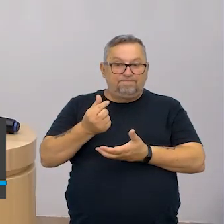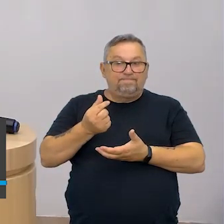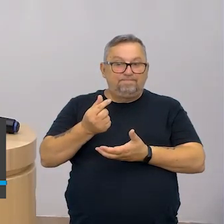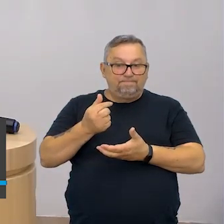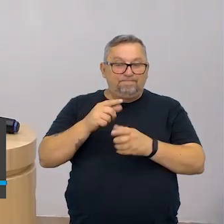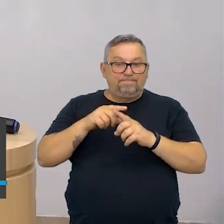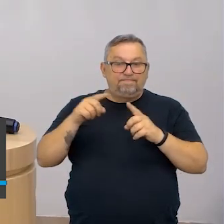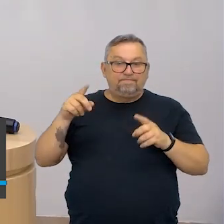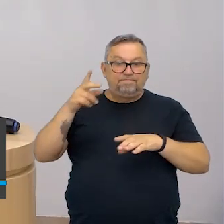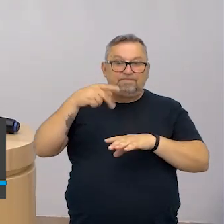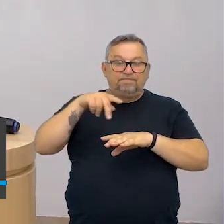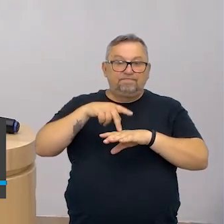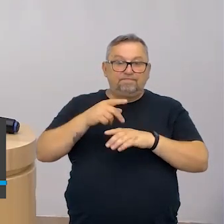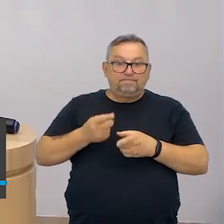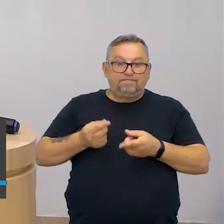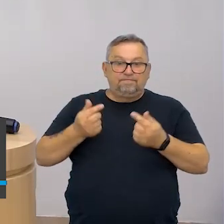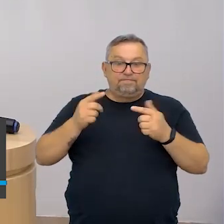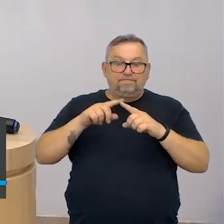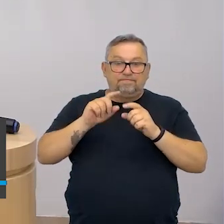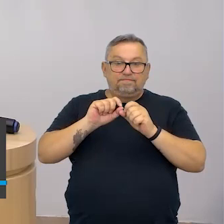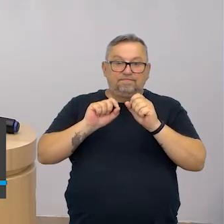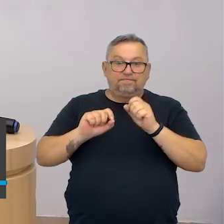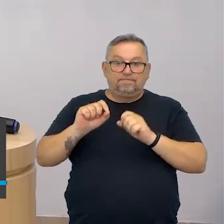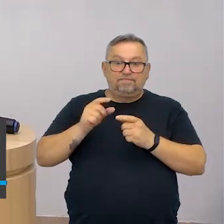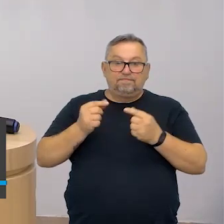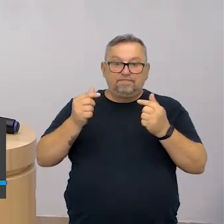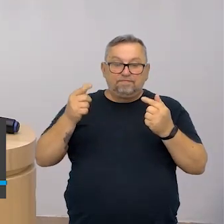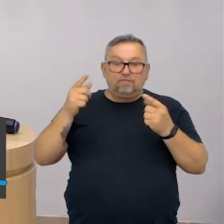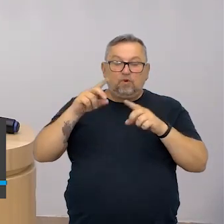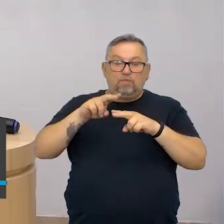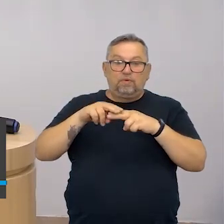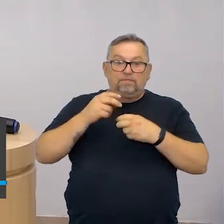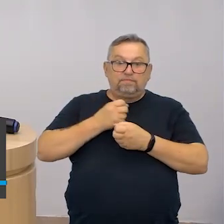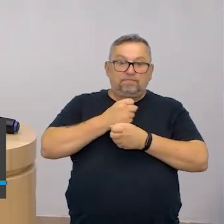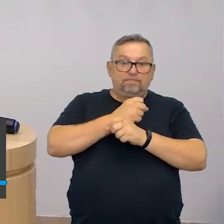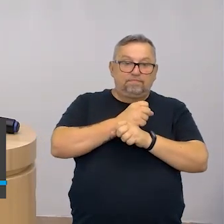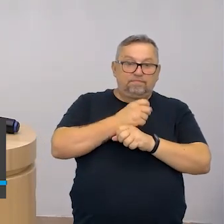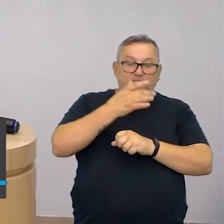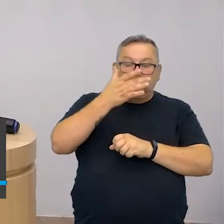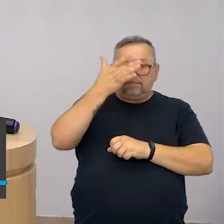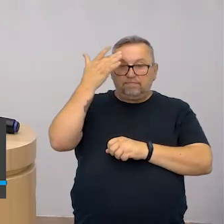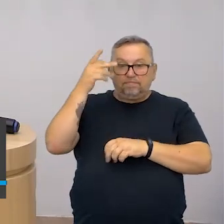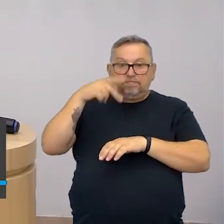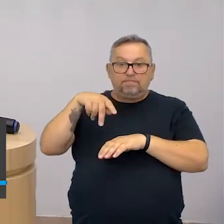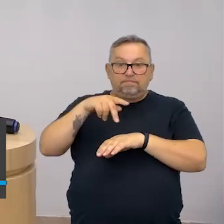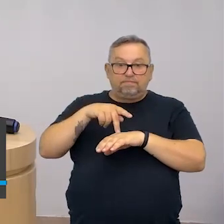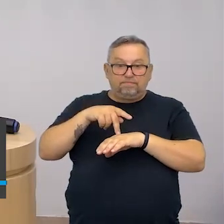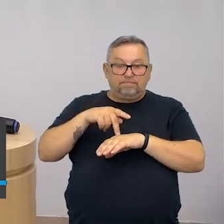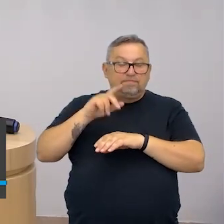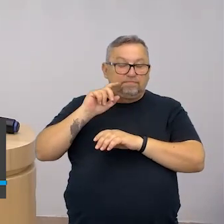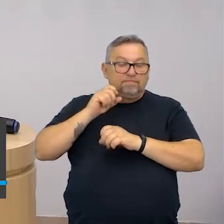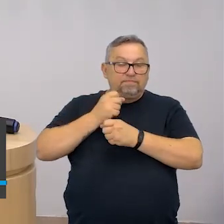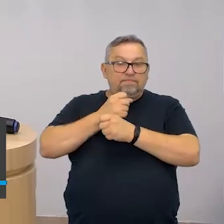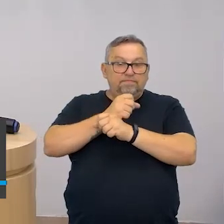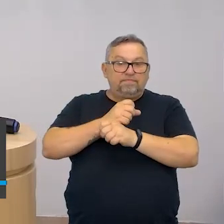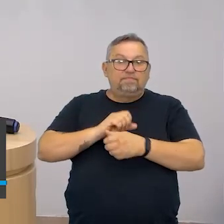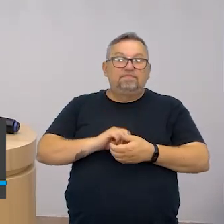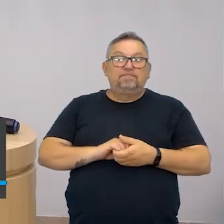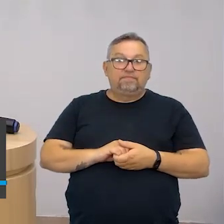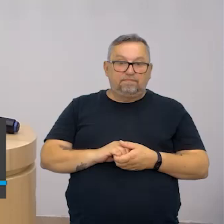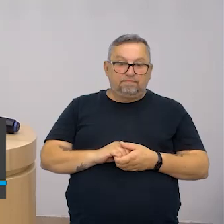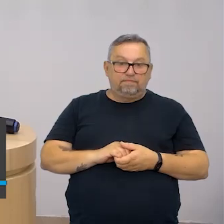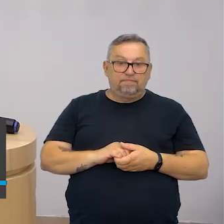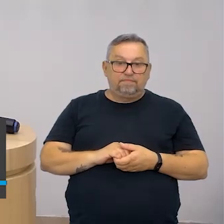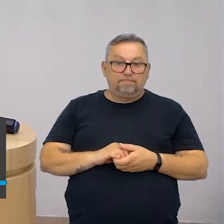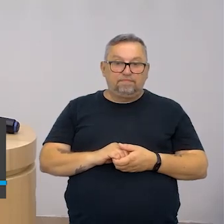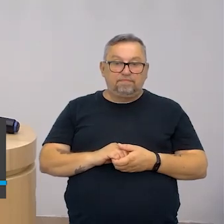que os países ricos, justamente, eles eram ricos às custas de países como a Martinica, que é o país do Frantz